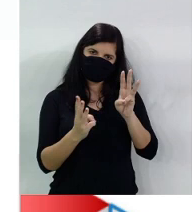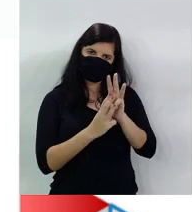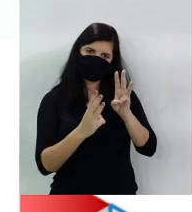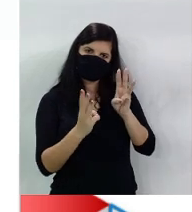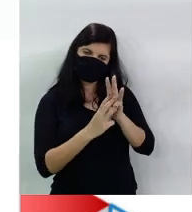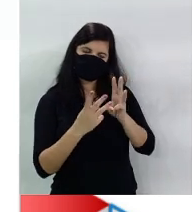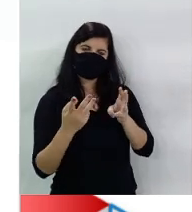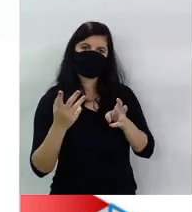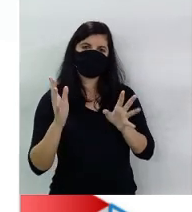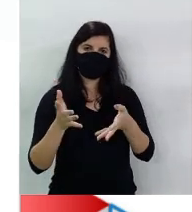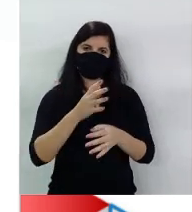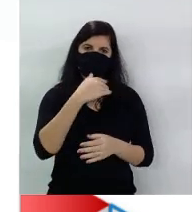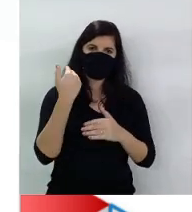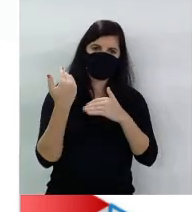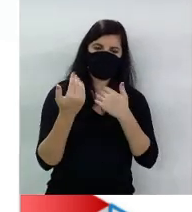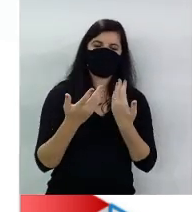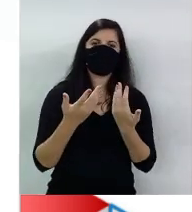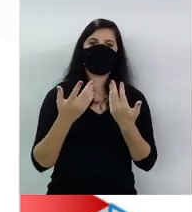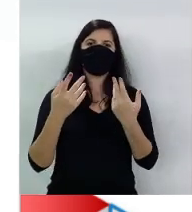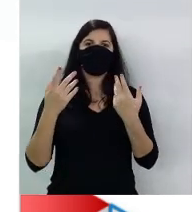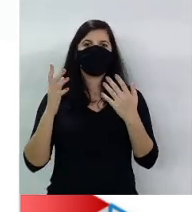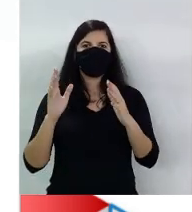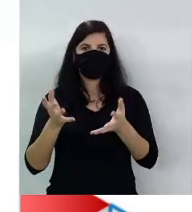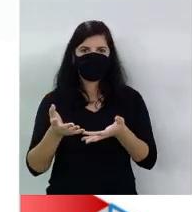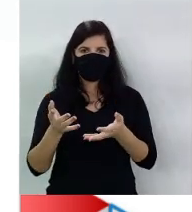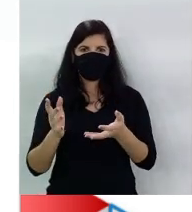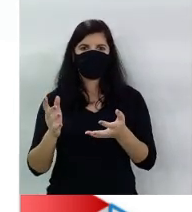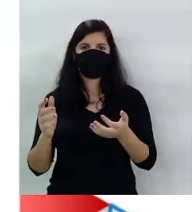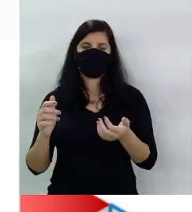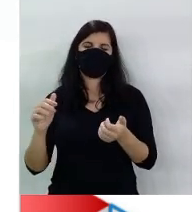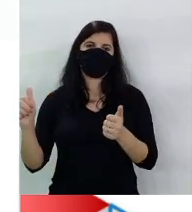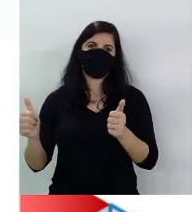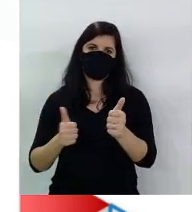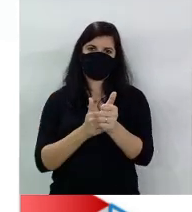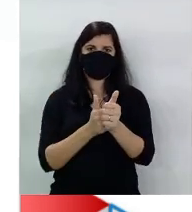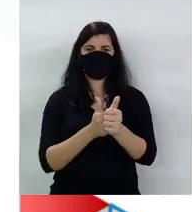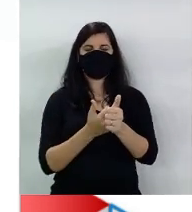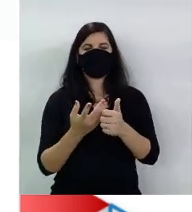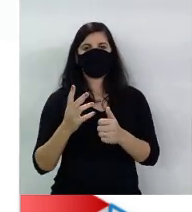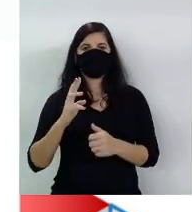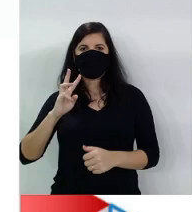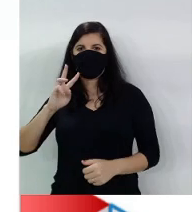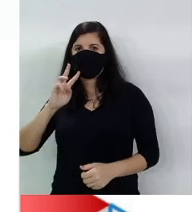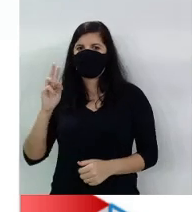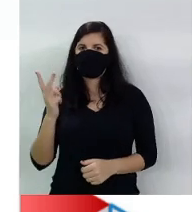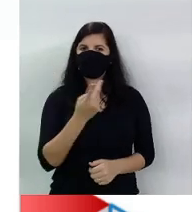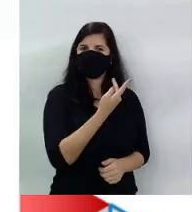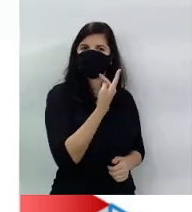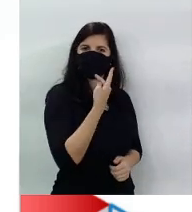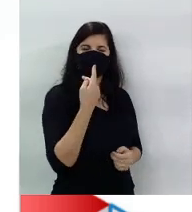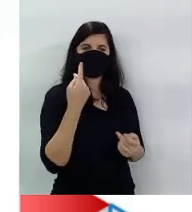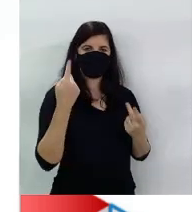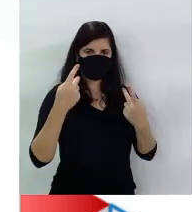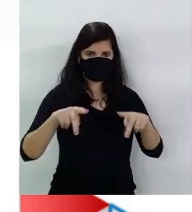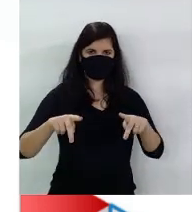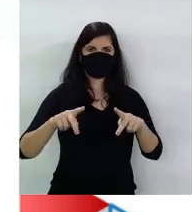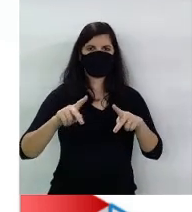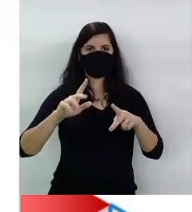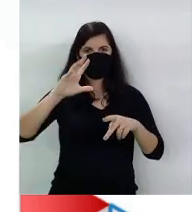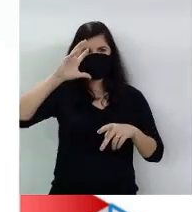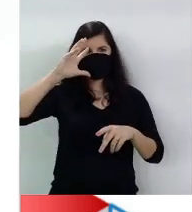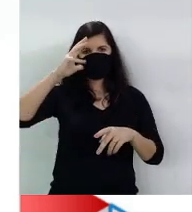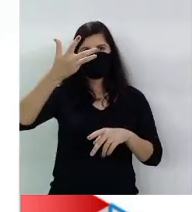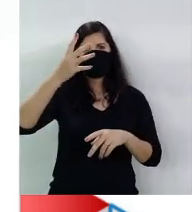os mestres que já se foram e os caboclos que são incorporados. O reconhecimento dessas entidades